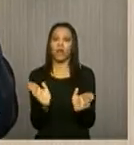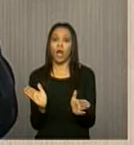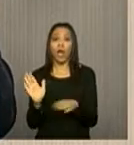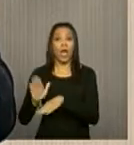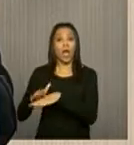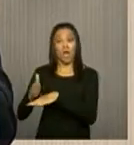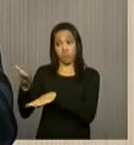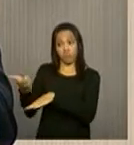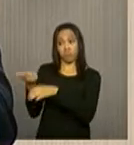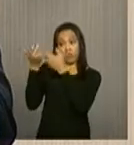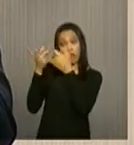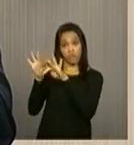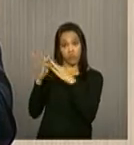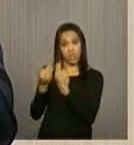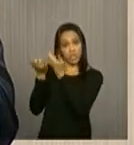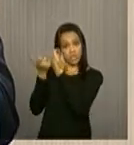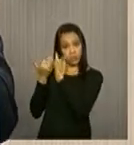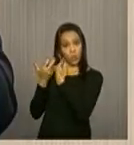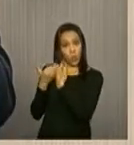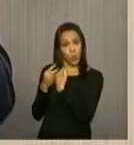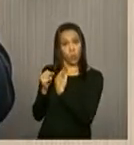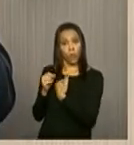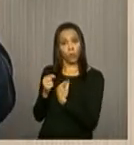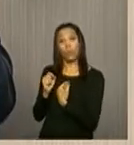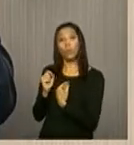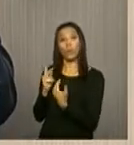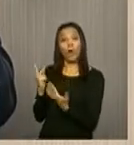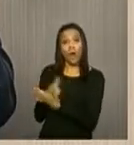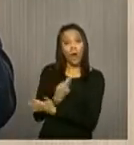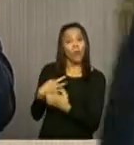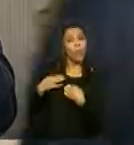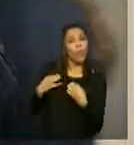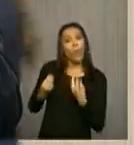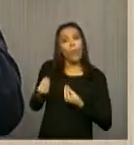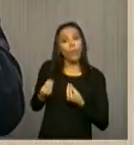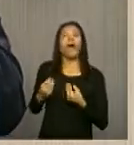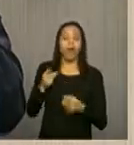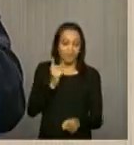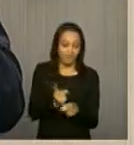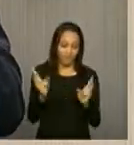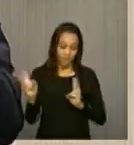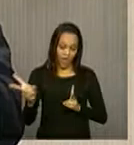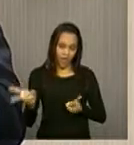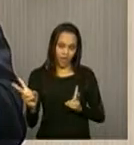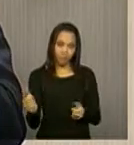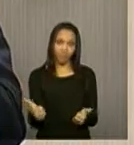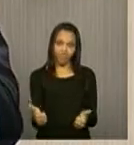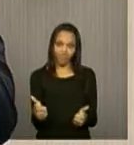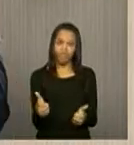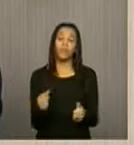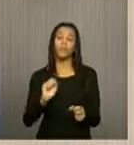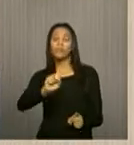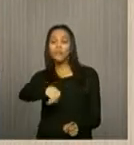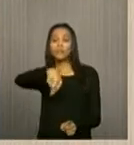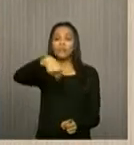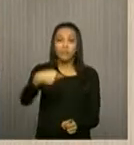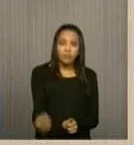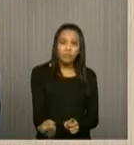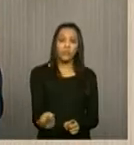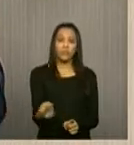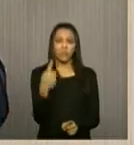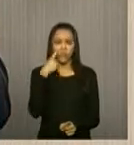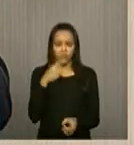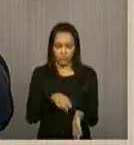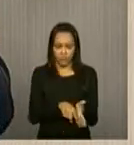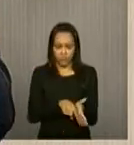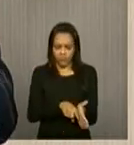ou assinaladas pela família fizemos tanto na formação quanto nesse processo de exame